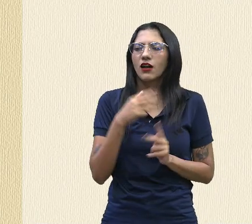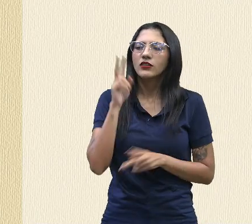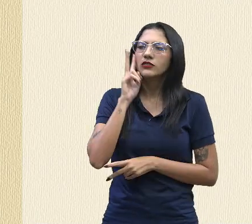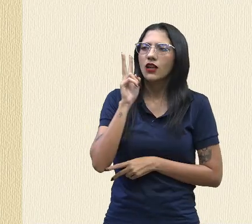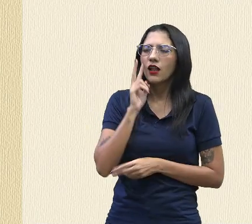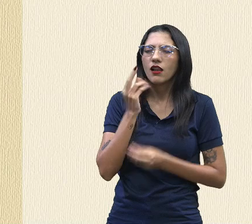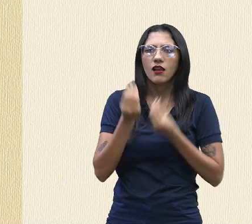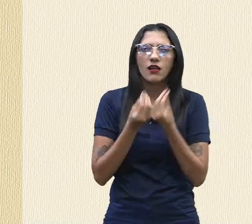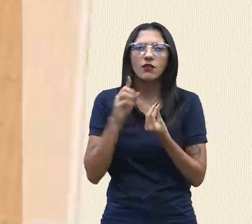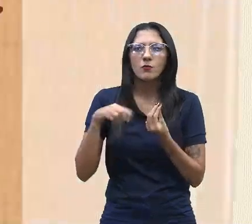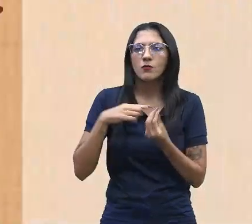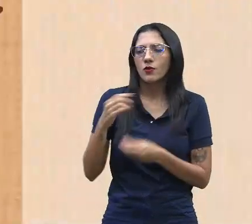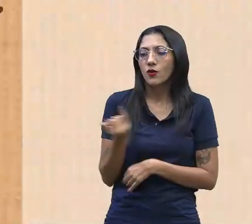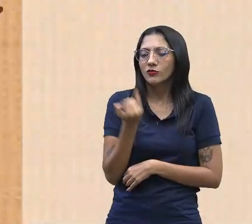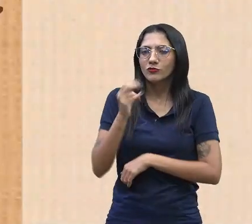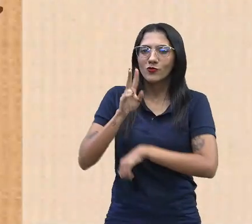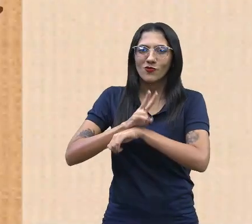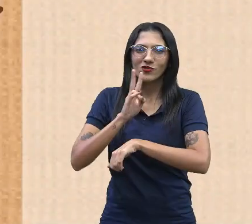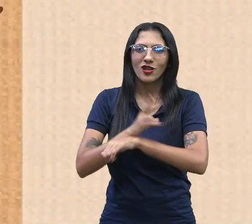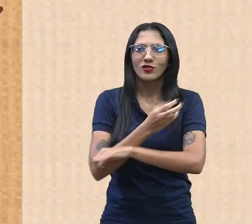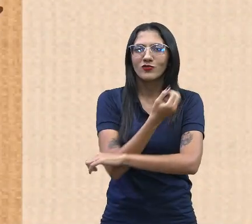da floresta.